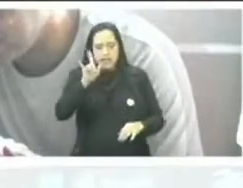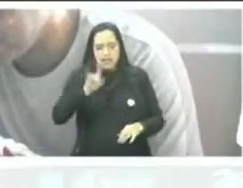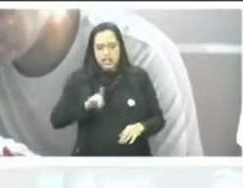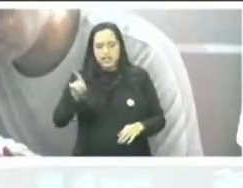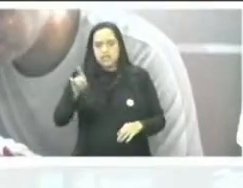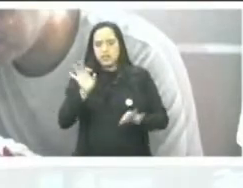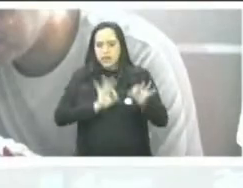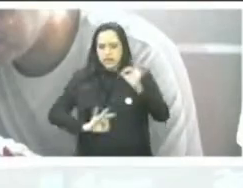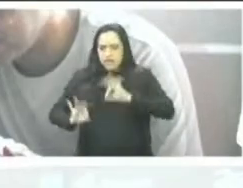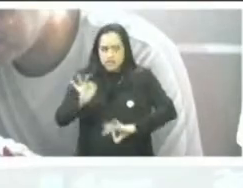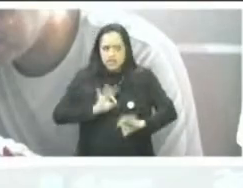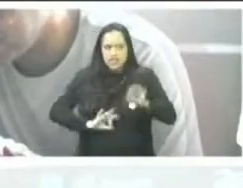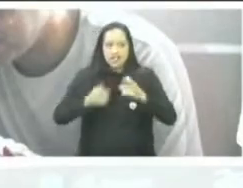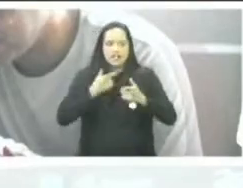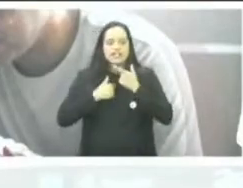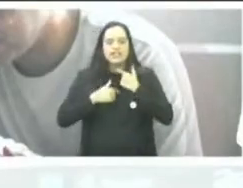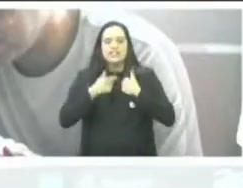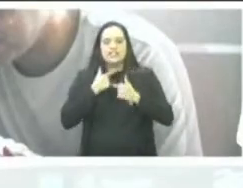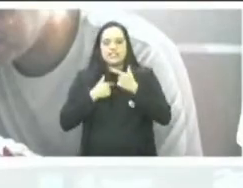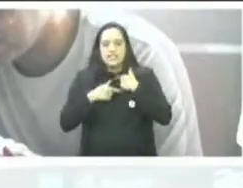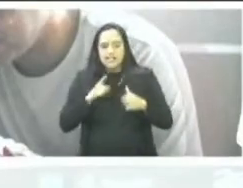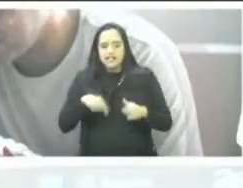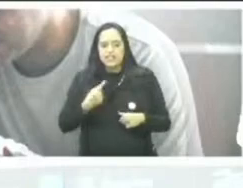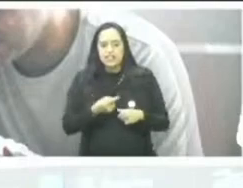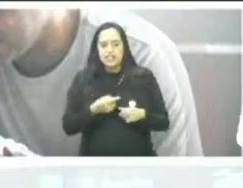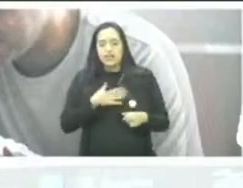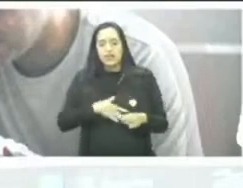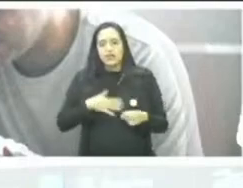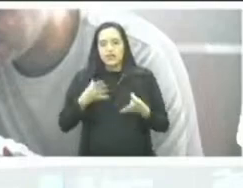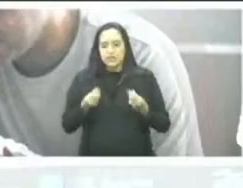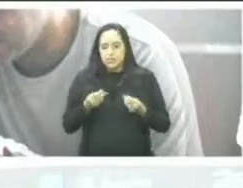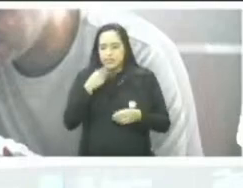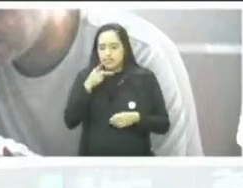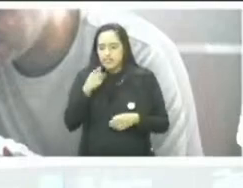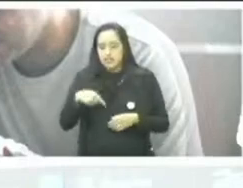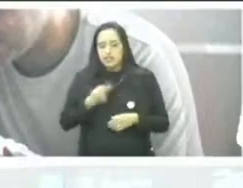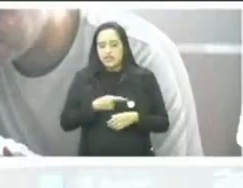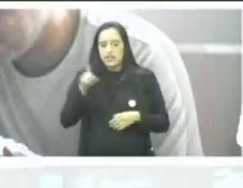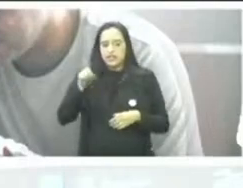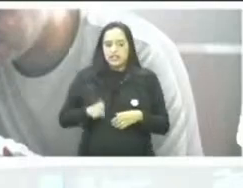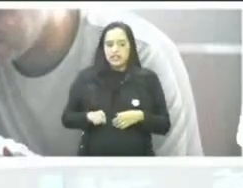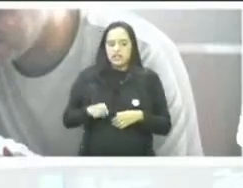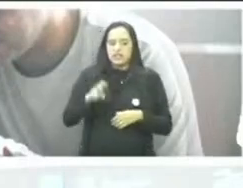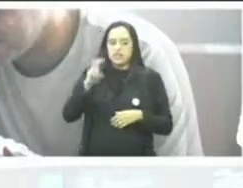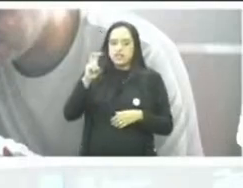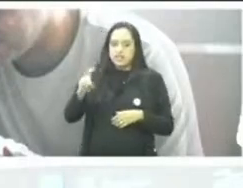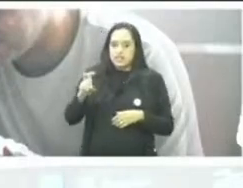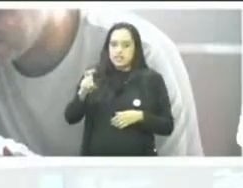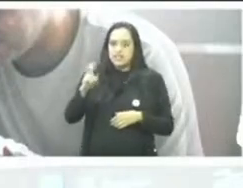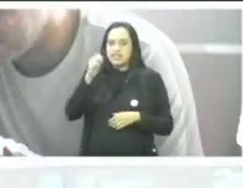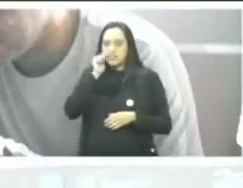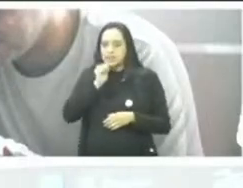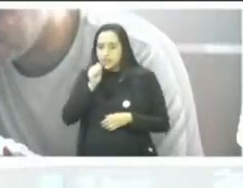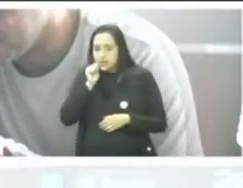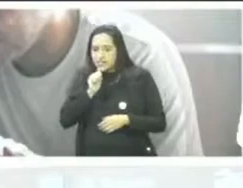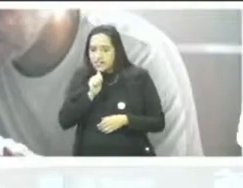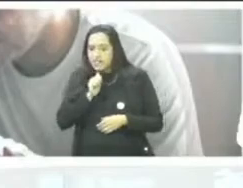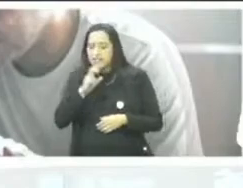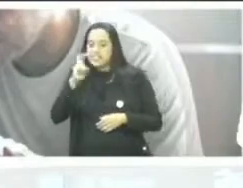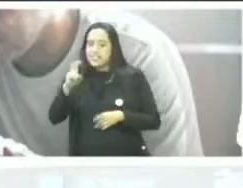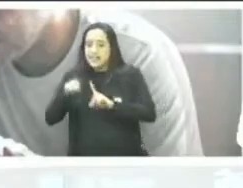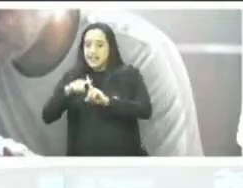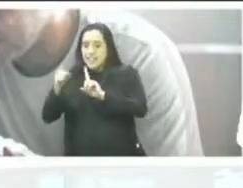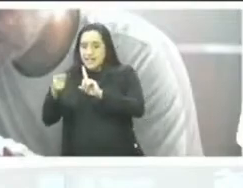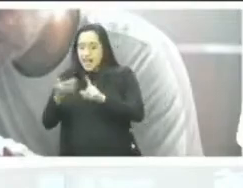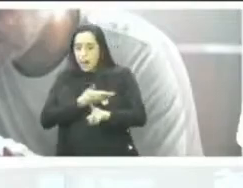foi muito desejada. Nós somos, eu gosto muito de repetir isso, nós somos uma sequência de 5 meninas. 5 amigas engravidaram juntas, então a gente